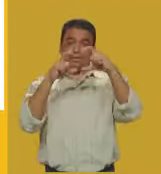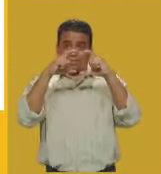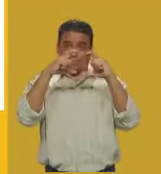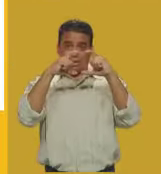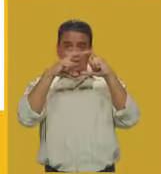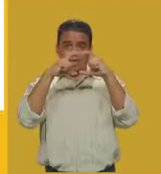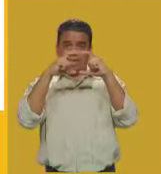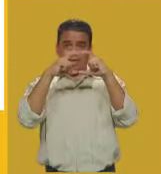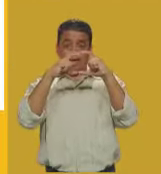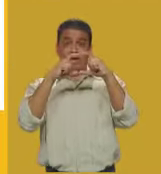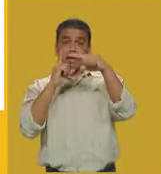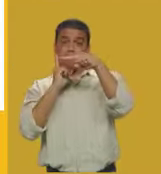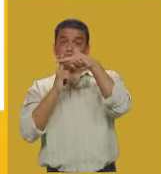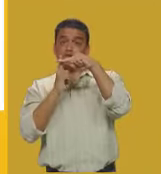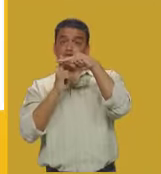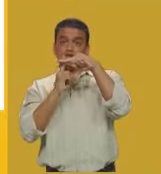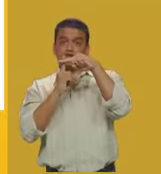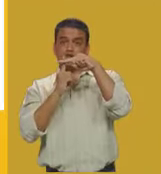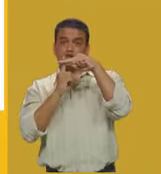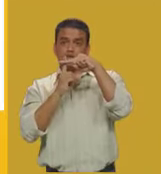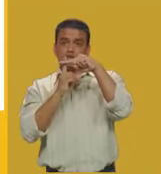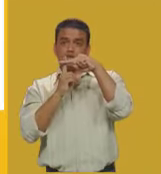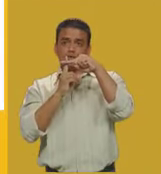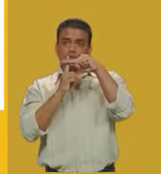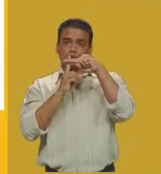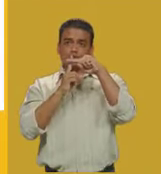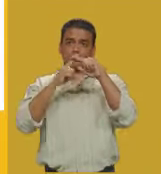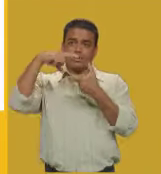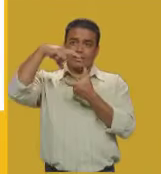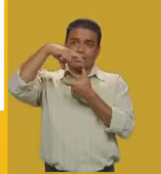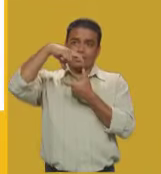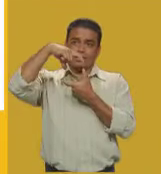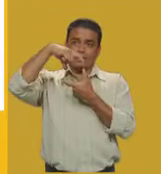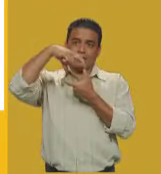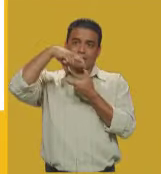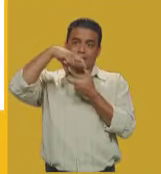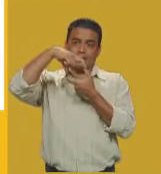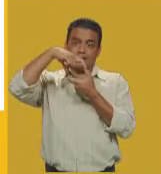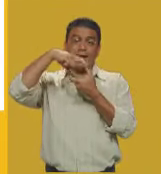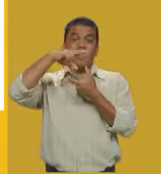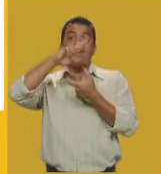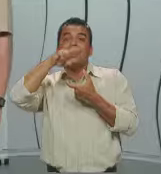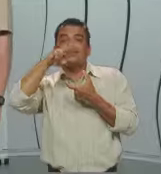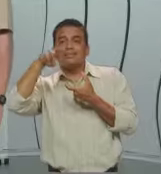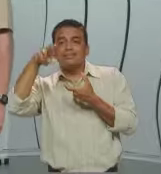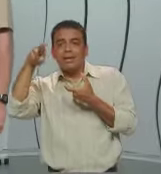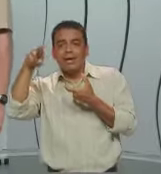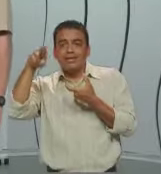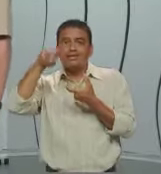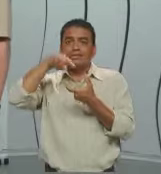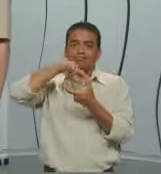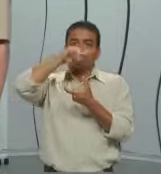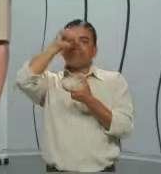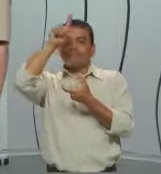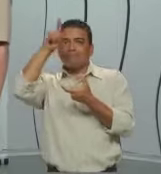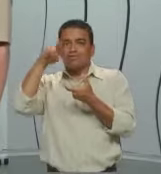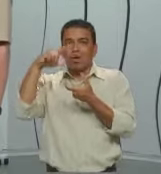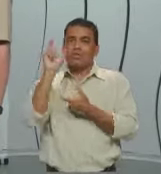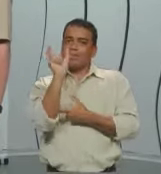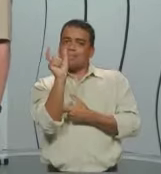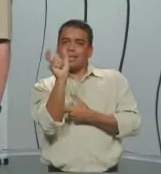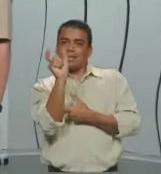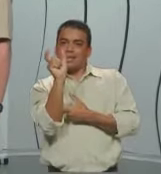polo positivo, quando a gente fala de sentido convencional, ela vem, passa pelas resistências e volta para a bateria. Percebam